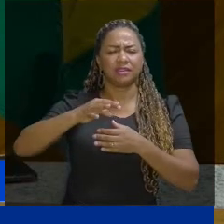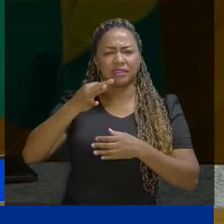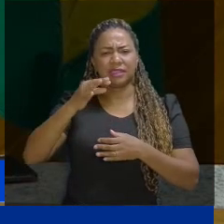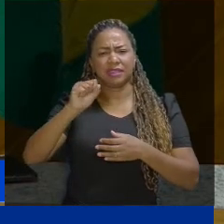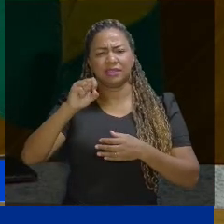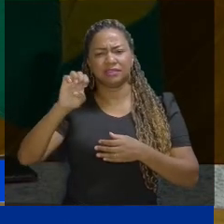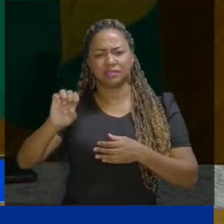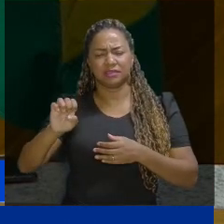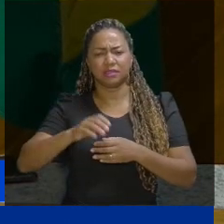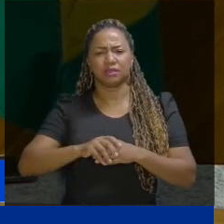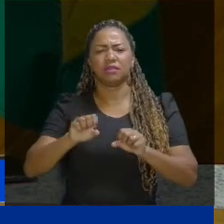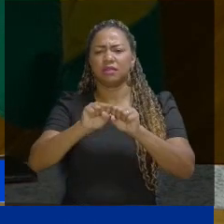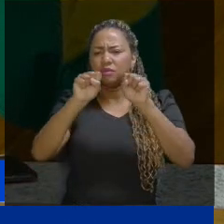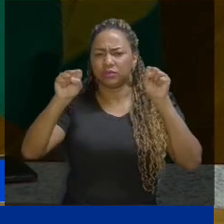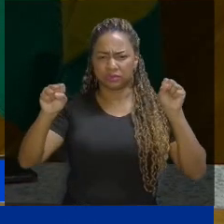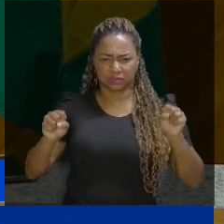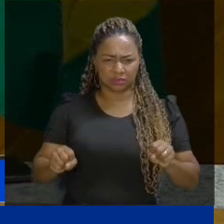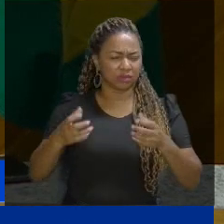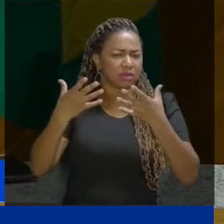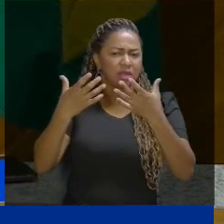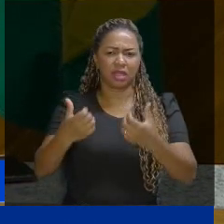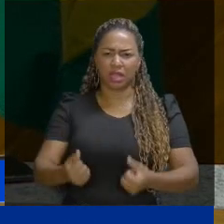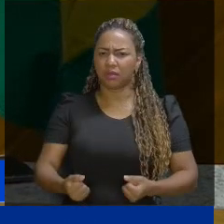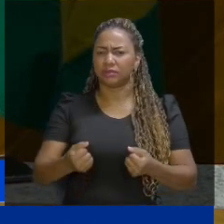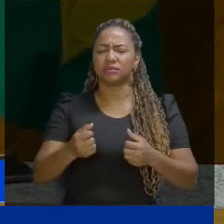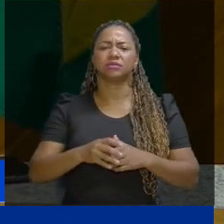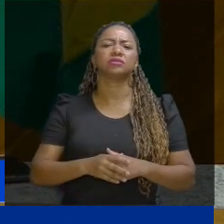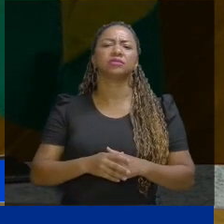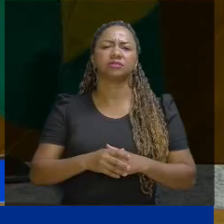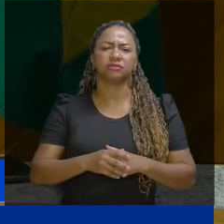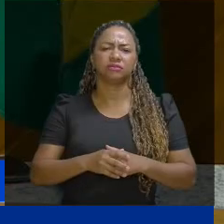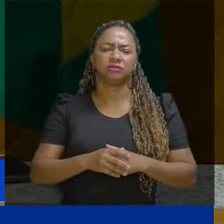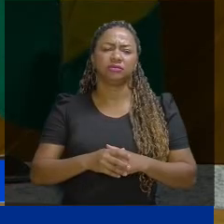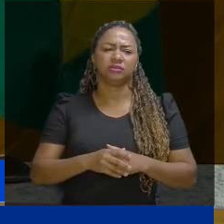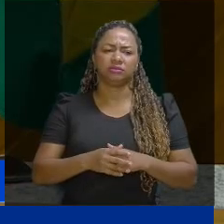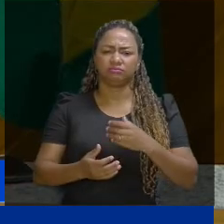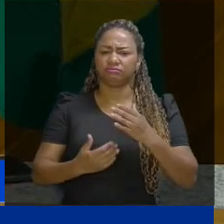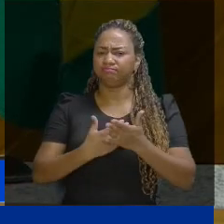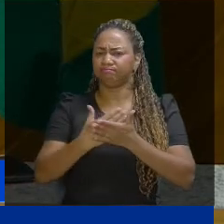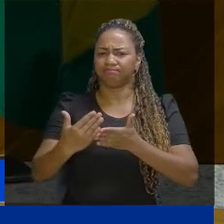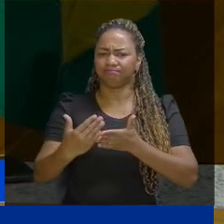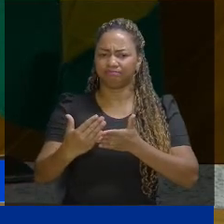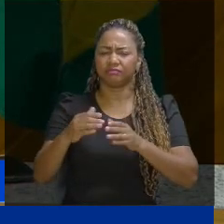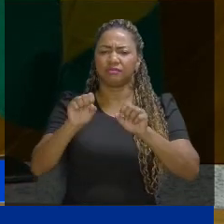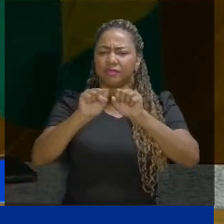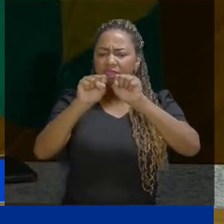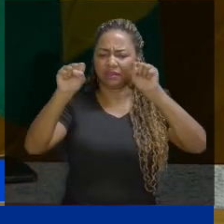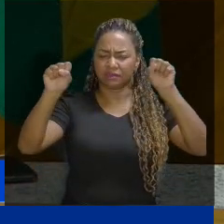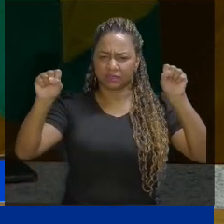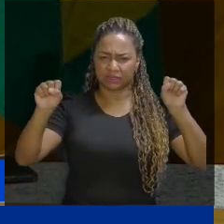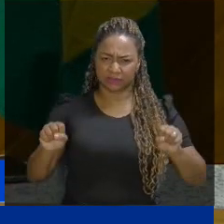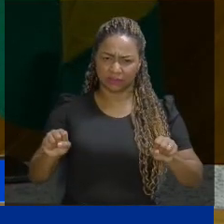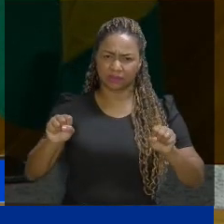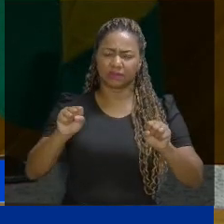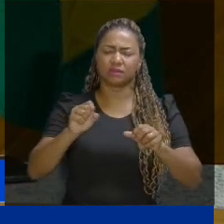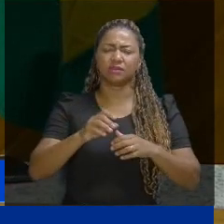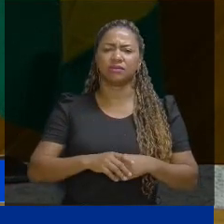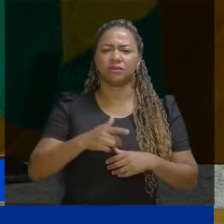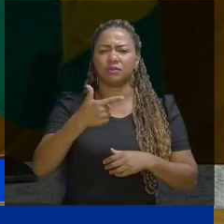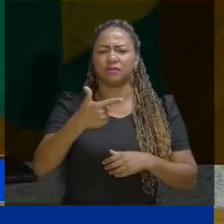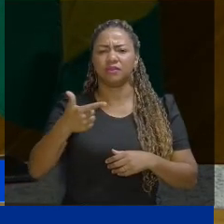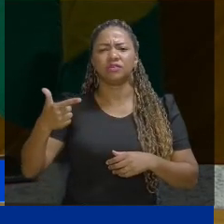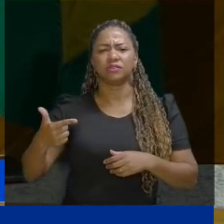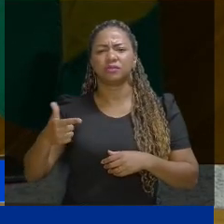PJE não permite a prática de atos na instância de origem. O sistema PJE, que em 22